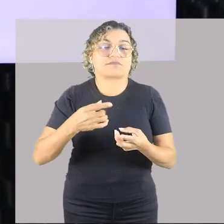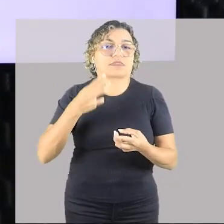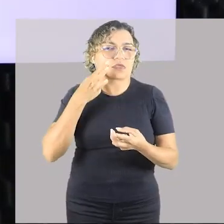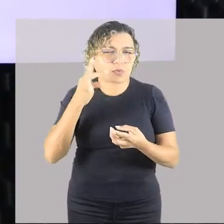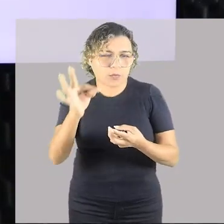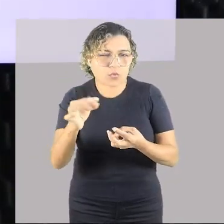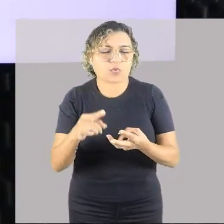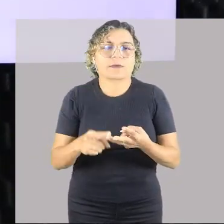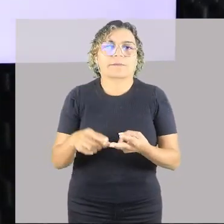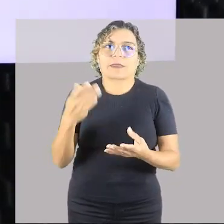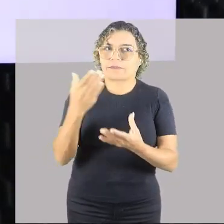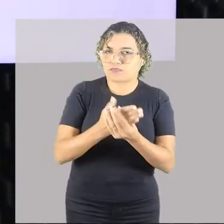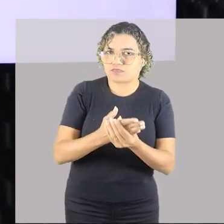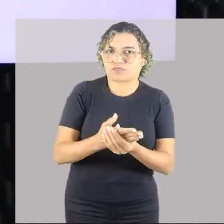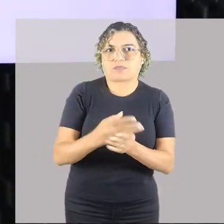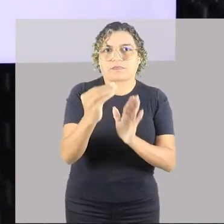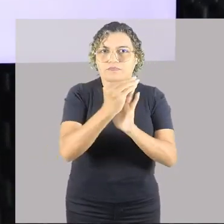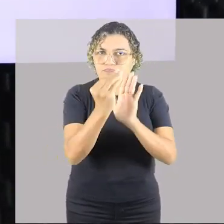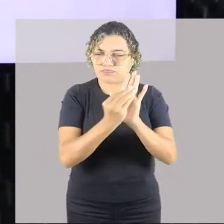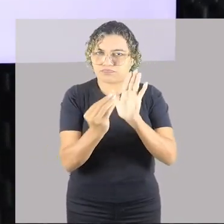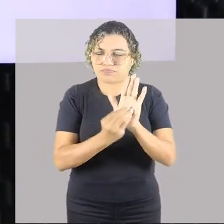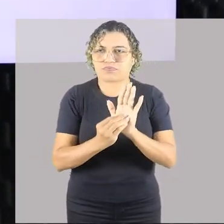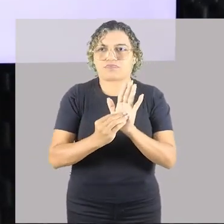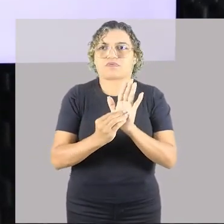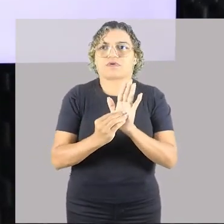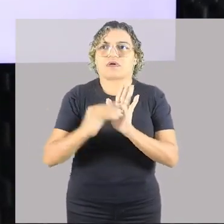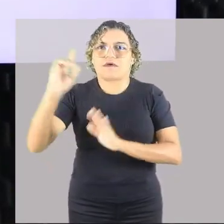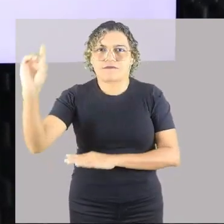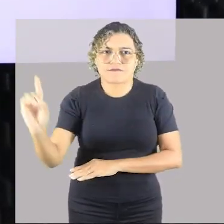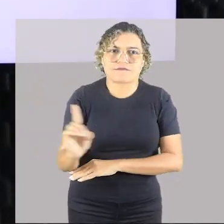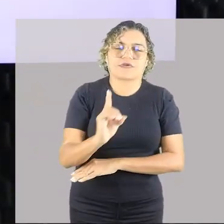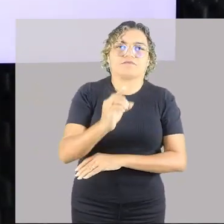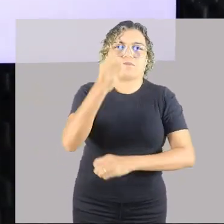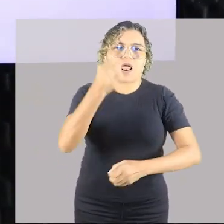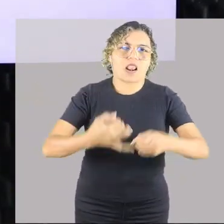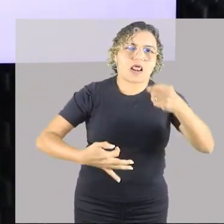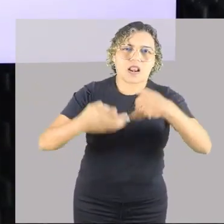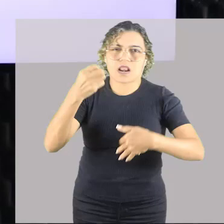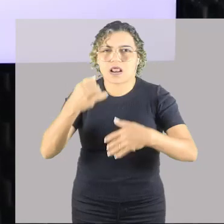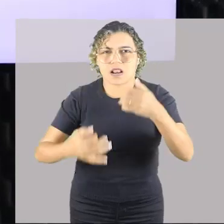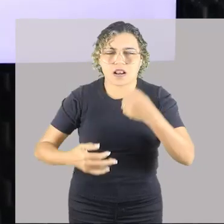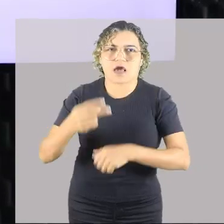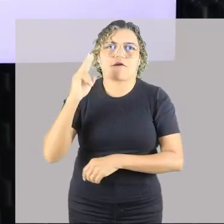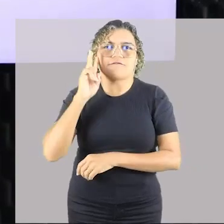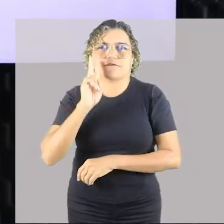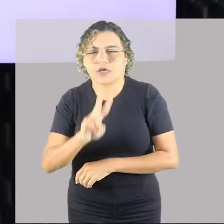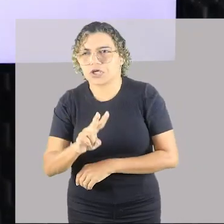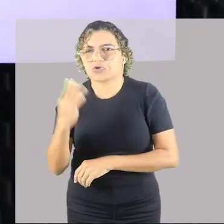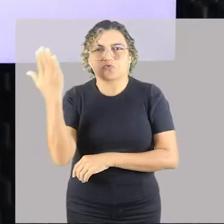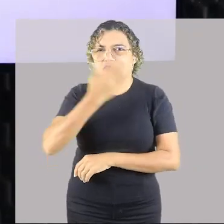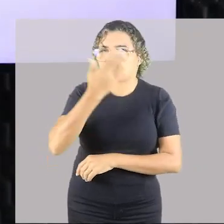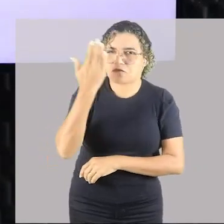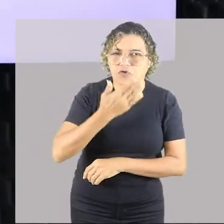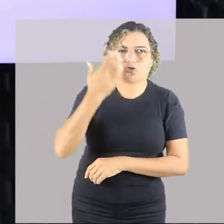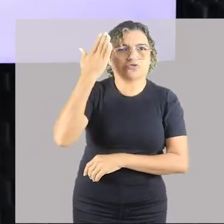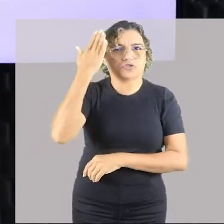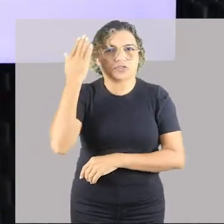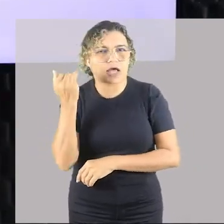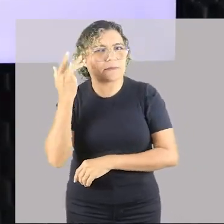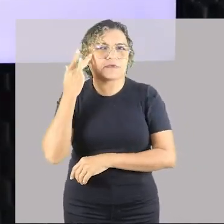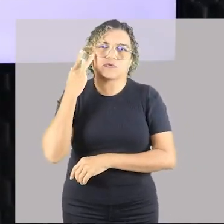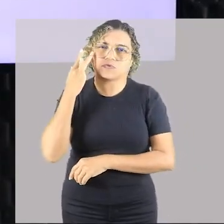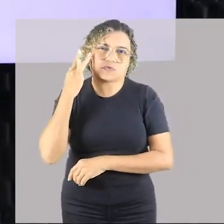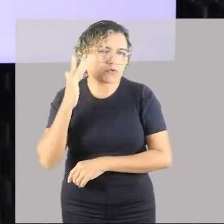arrolar testemunhas no processo para que elas se manifestem, digam suas posições, digam o que viu, o que não viu, o que soube, o que